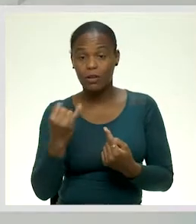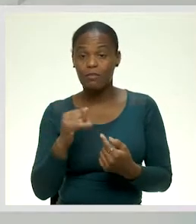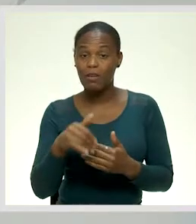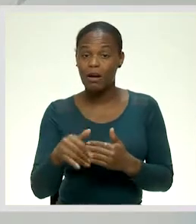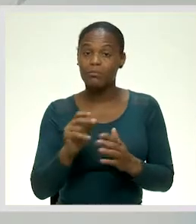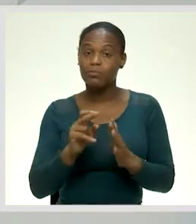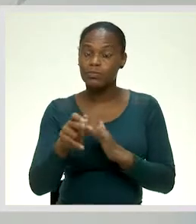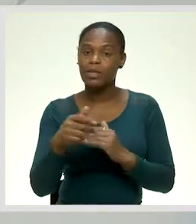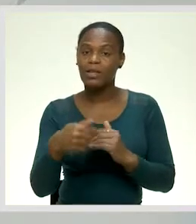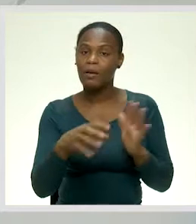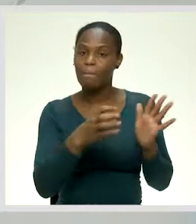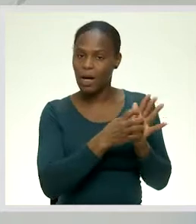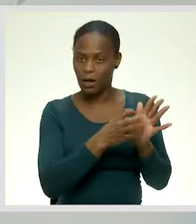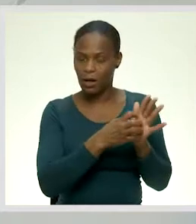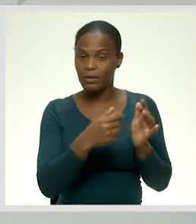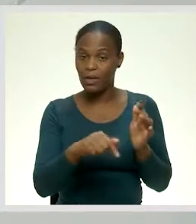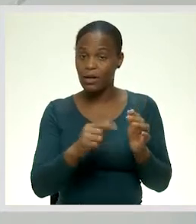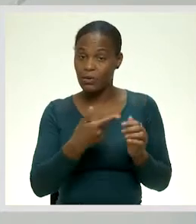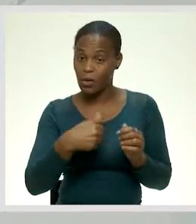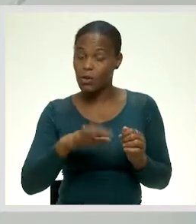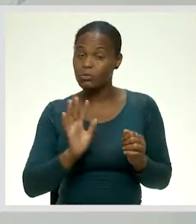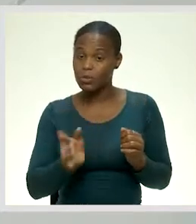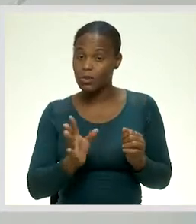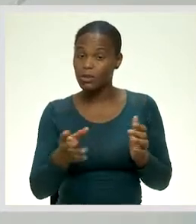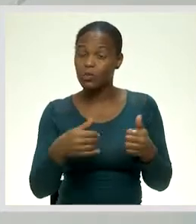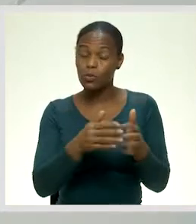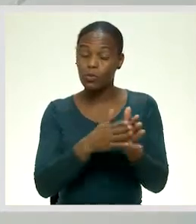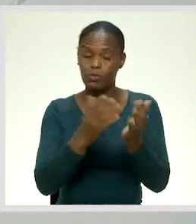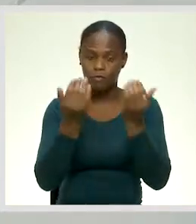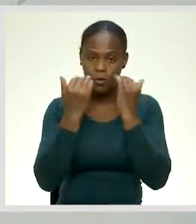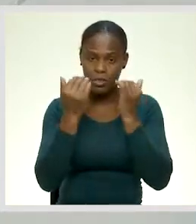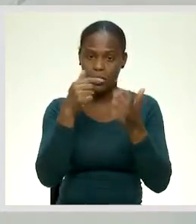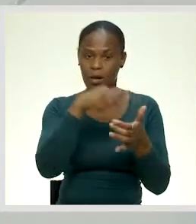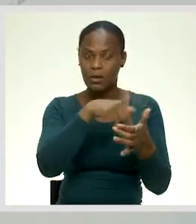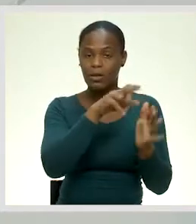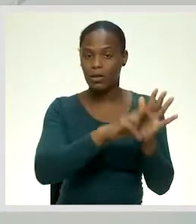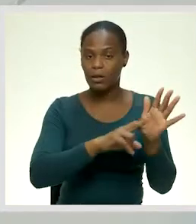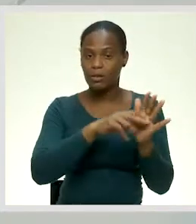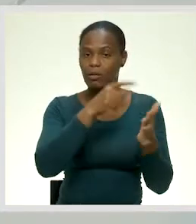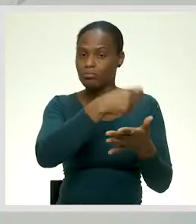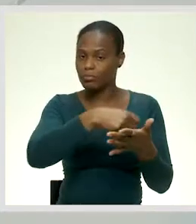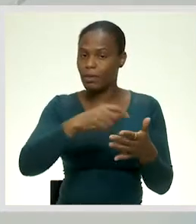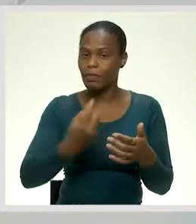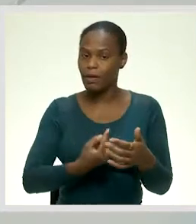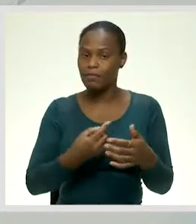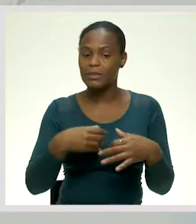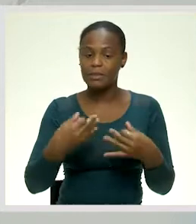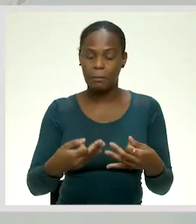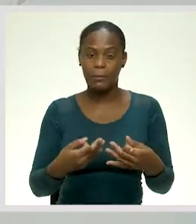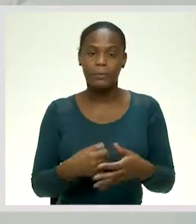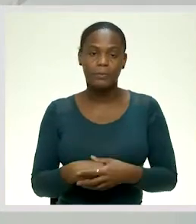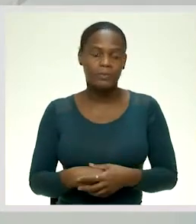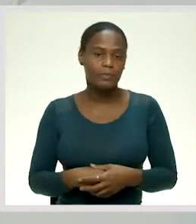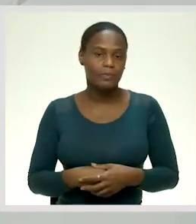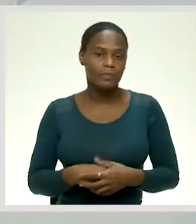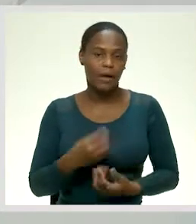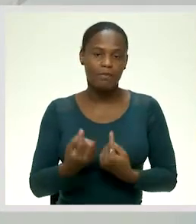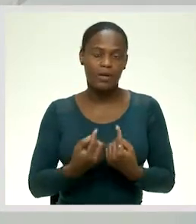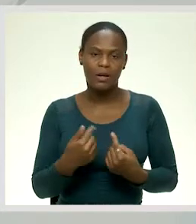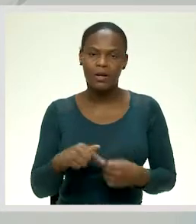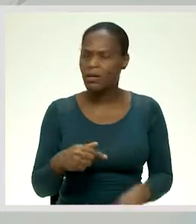essas coisas todas. Nós temos que colocar todas essas informações, o número de telefone, telemóvel. Às vezes há portanto, o logotipo que